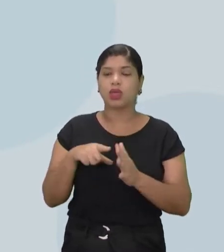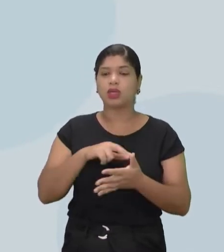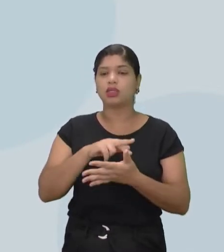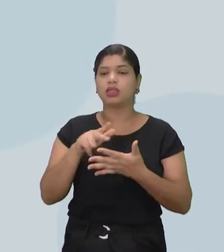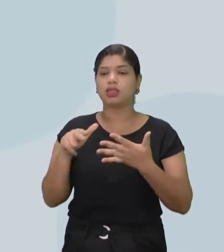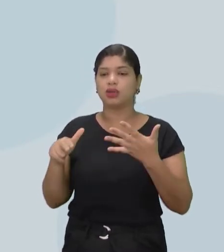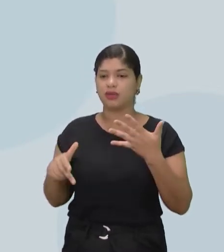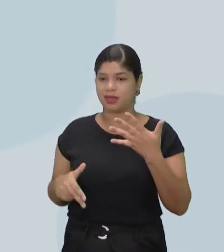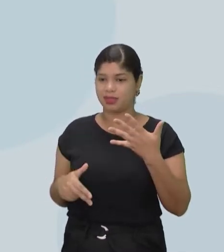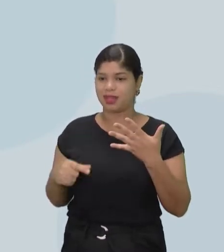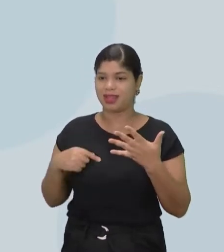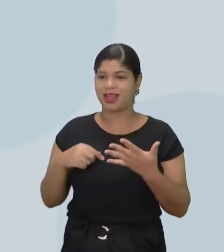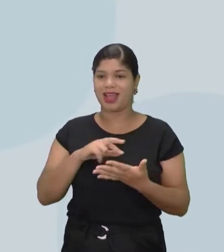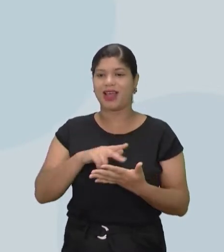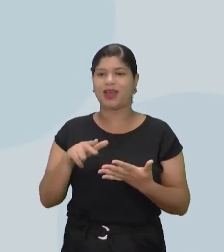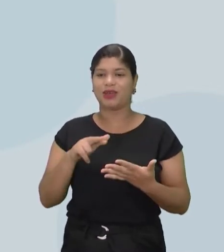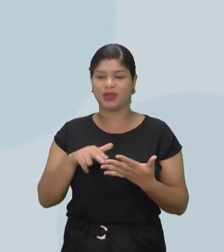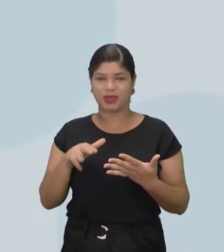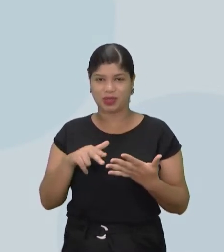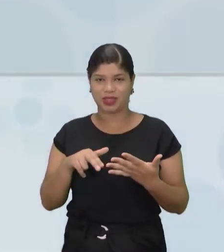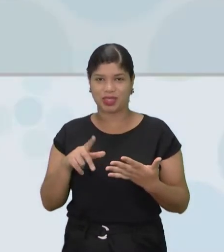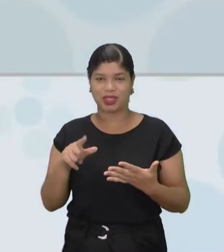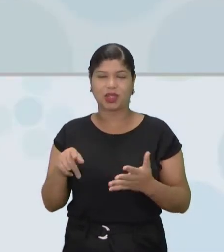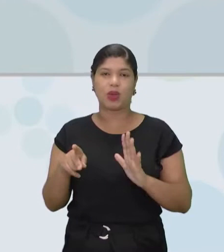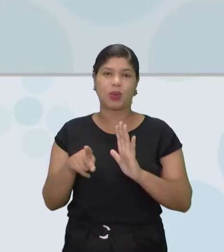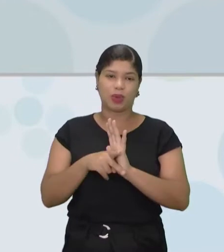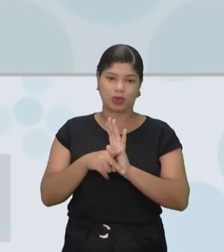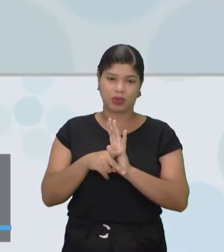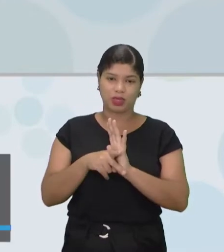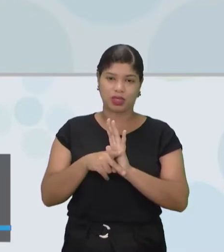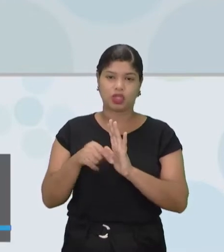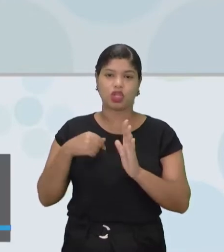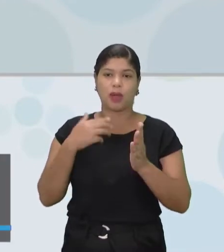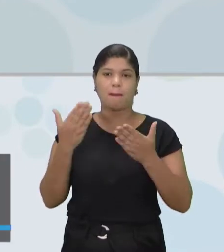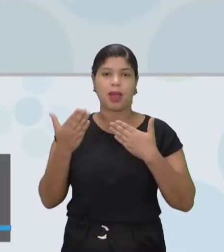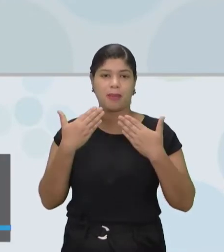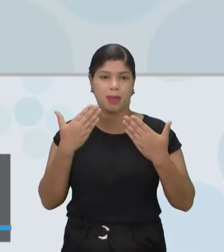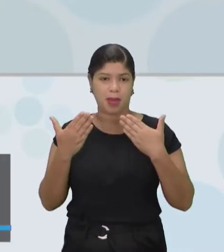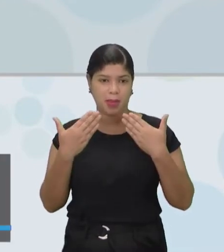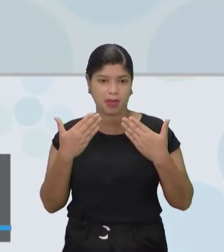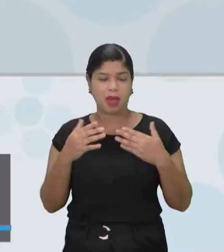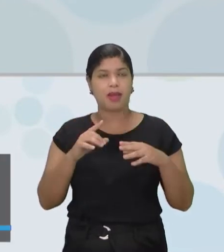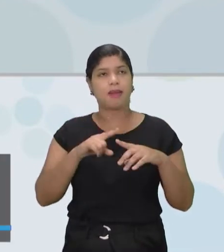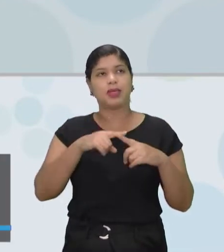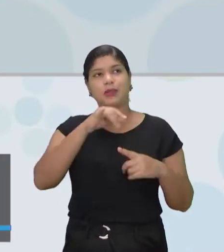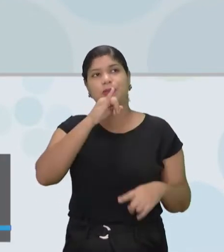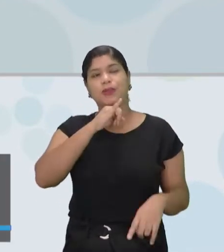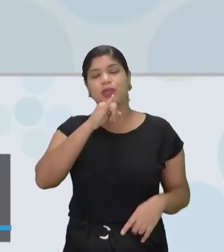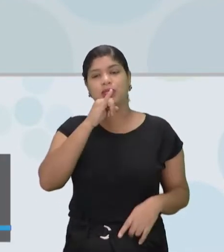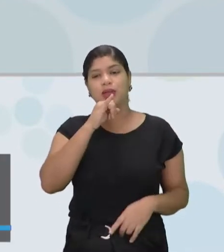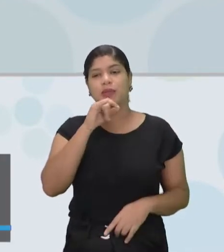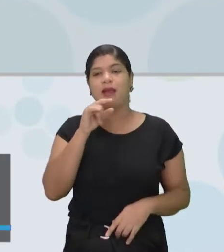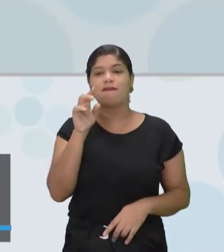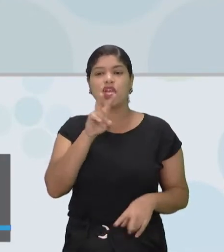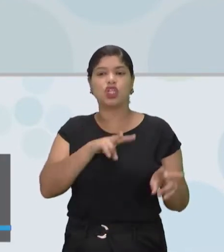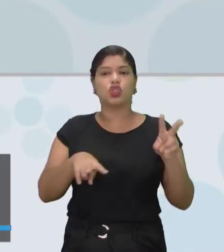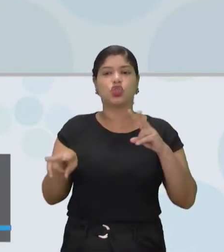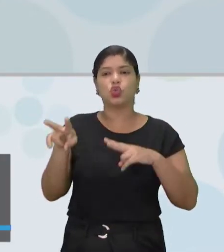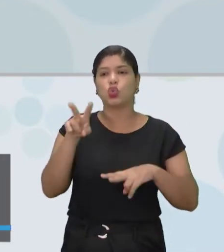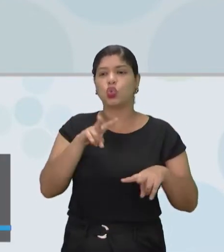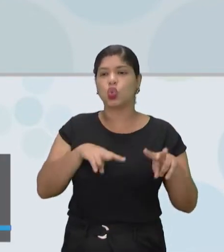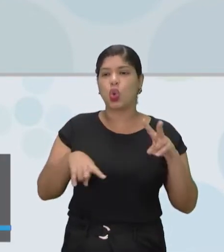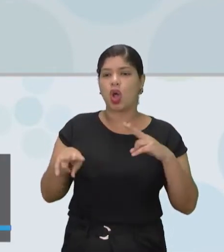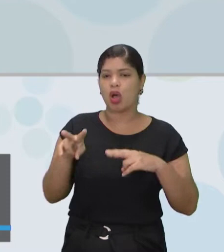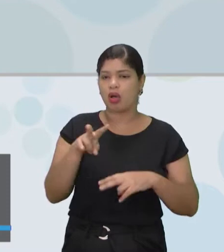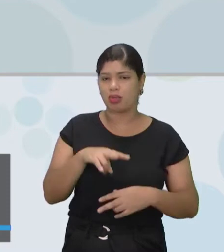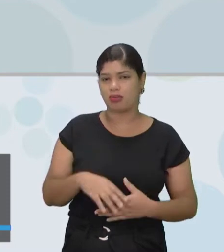que aí também não entra só na poluição que a gente está conversando aqui, mas pode entrar até na poluição visual, que